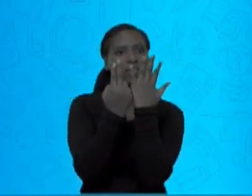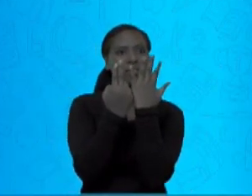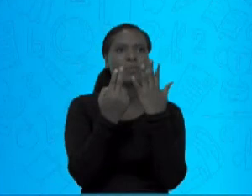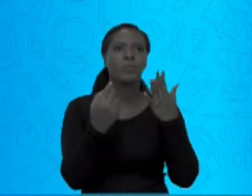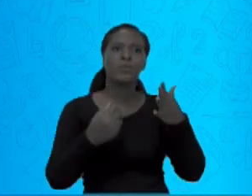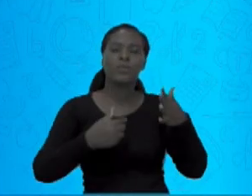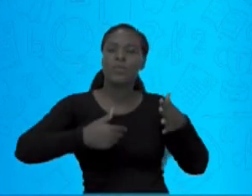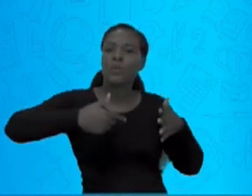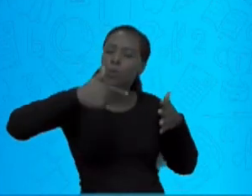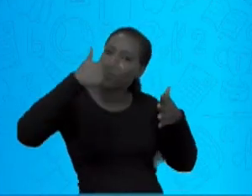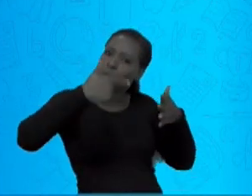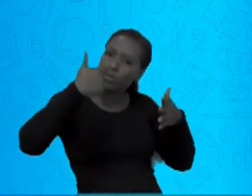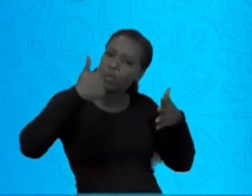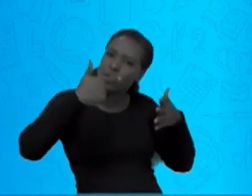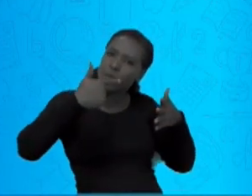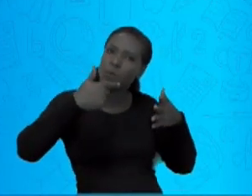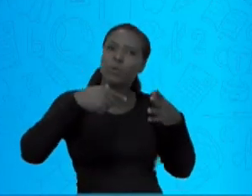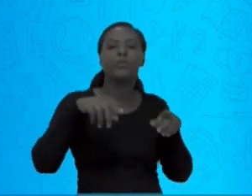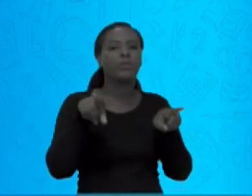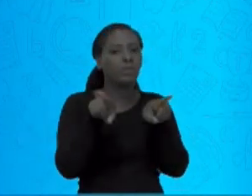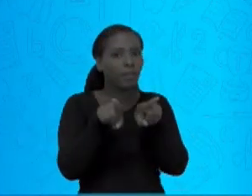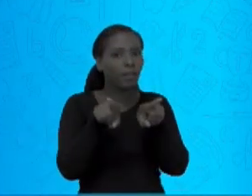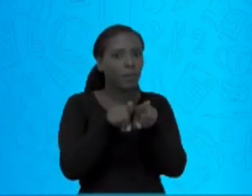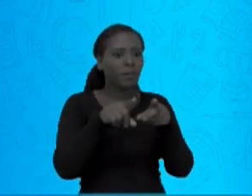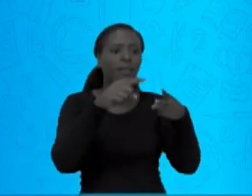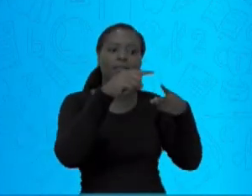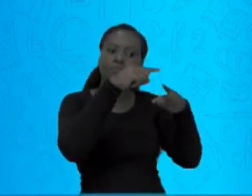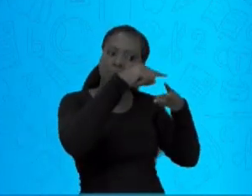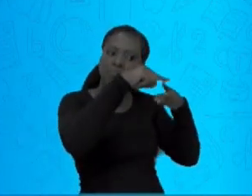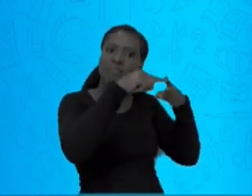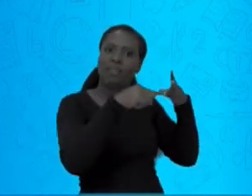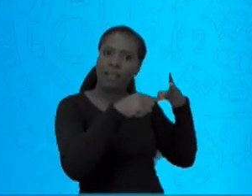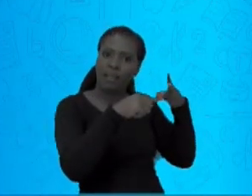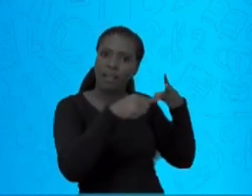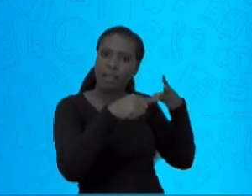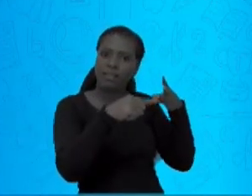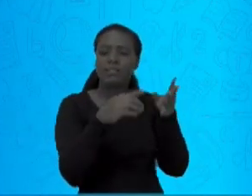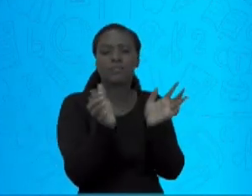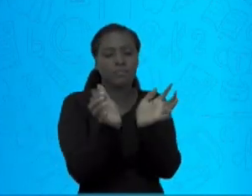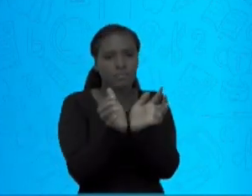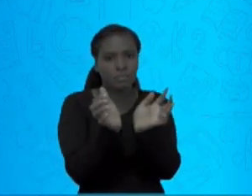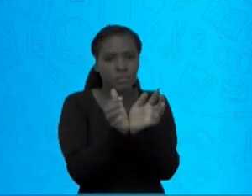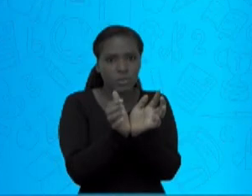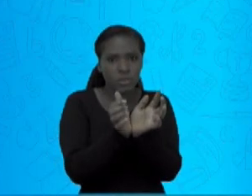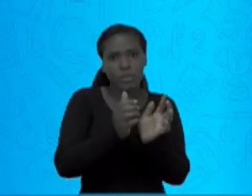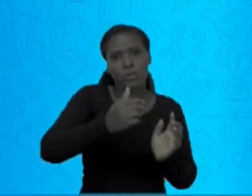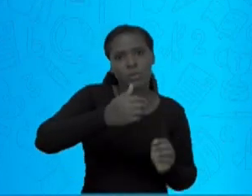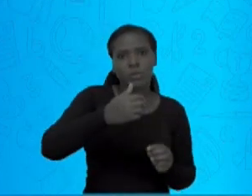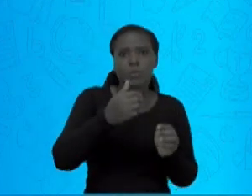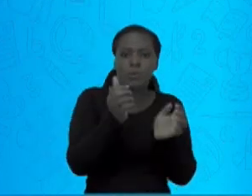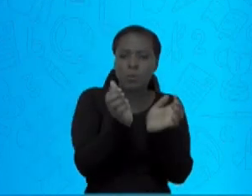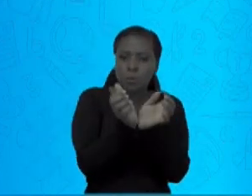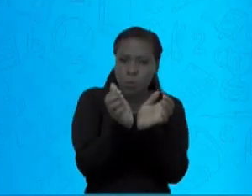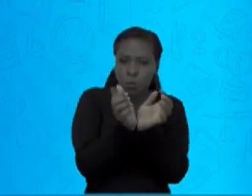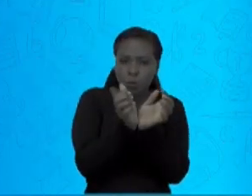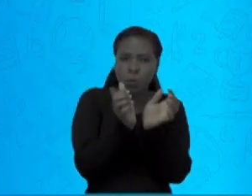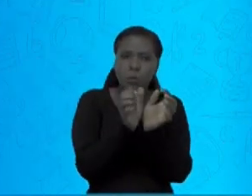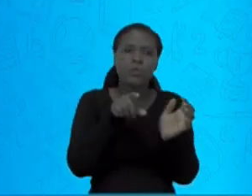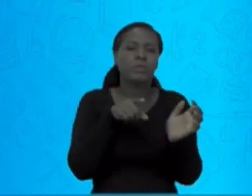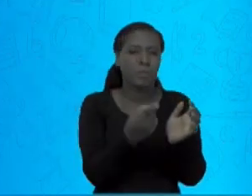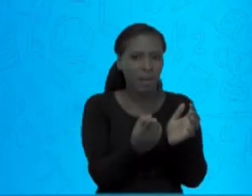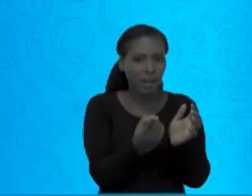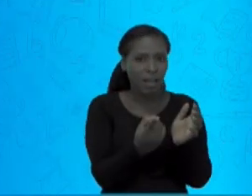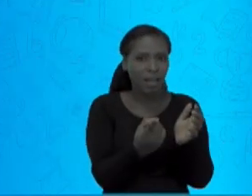também formado por 3 algarismos, é a segunda classe, chamada de classe dos milhares. E, por